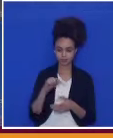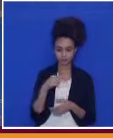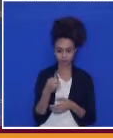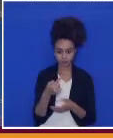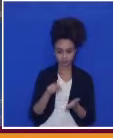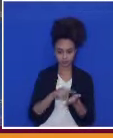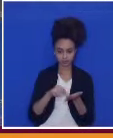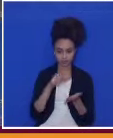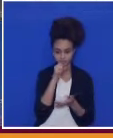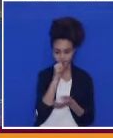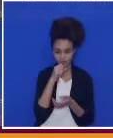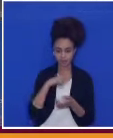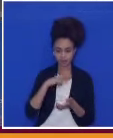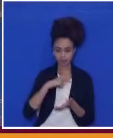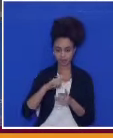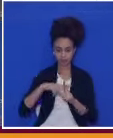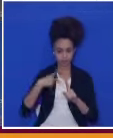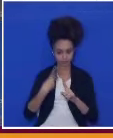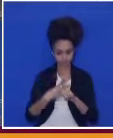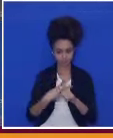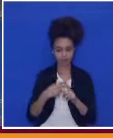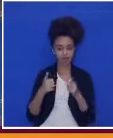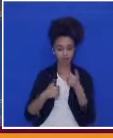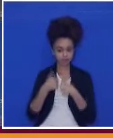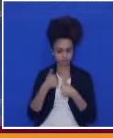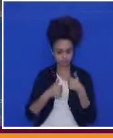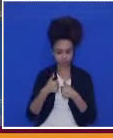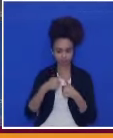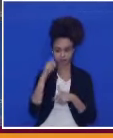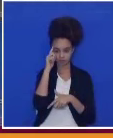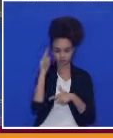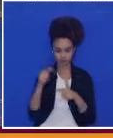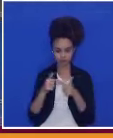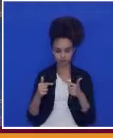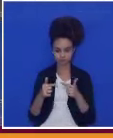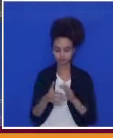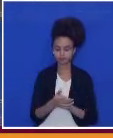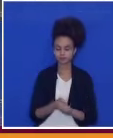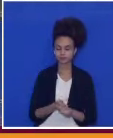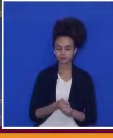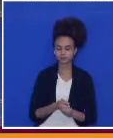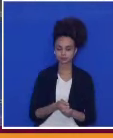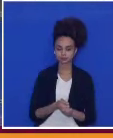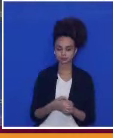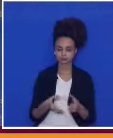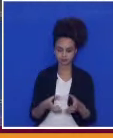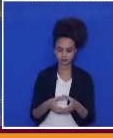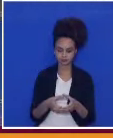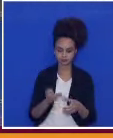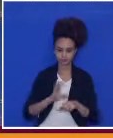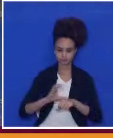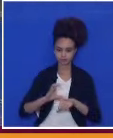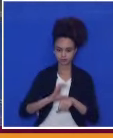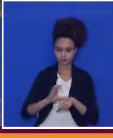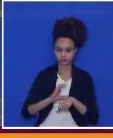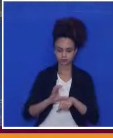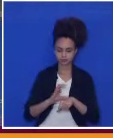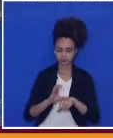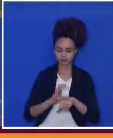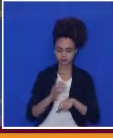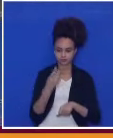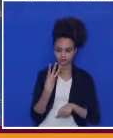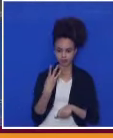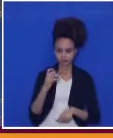Na sequência da Lotomania, tem dupla cena, tem time mania, tem dia de sorte. Bola cinza, número 48.